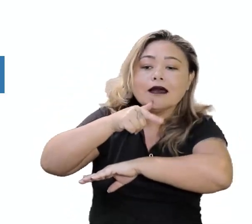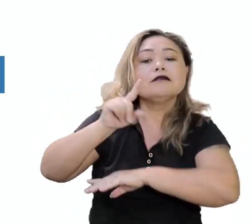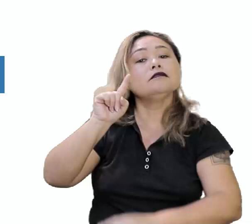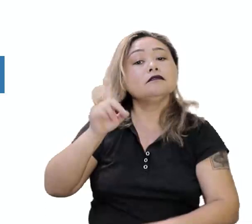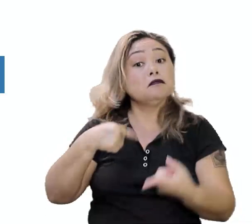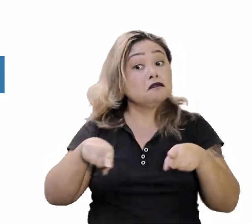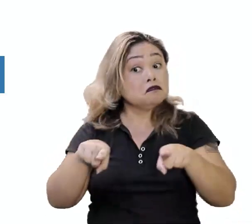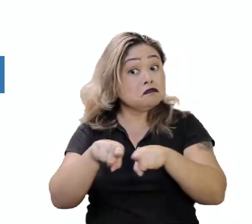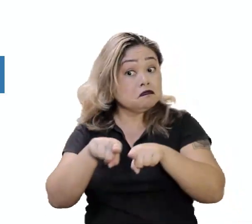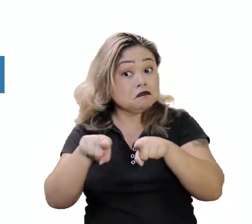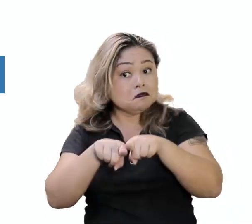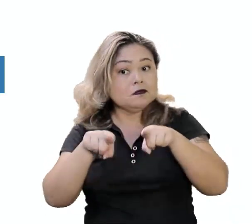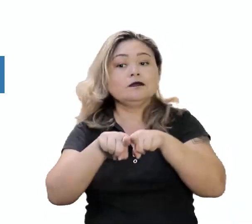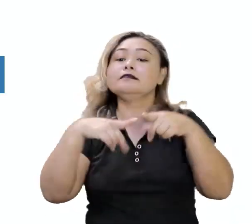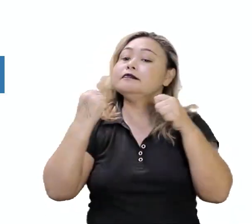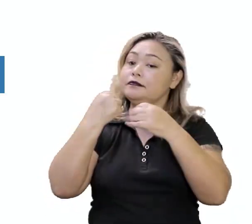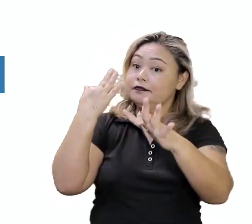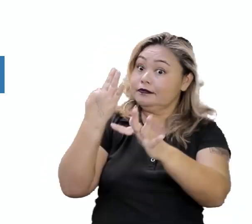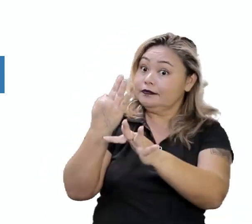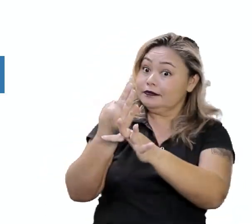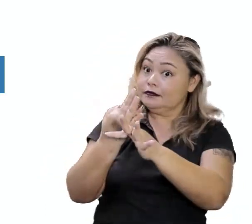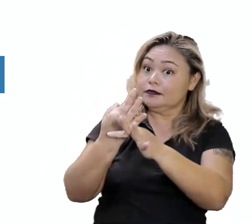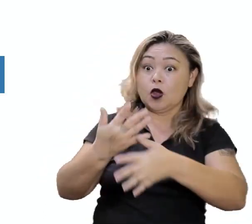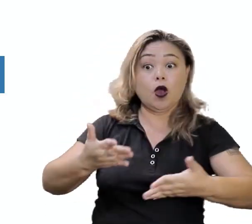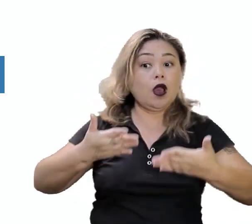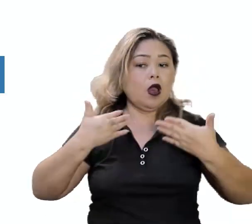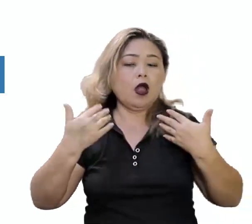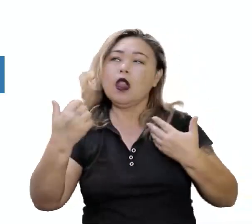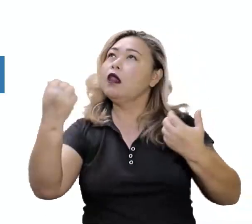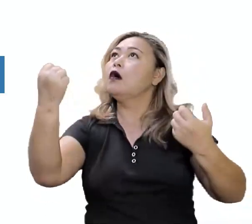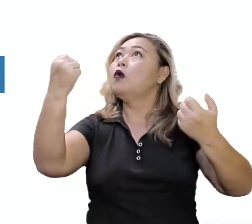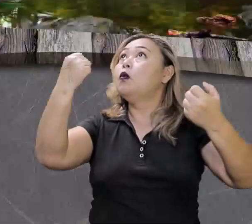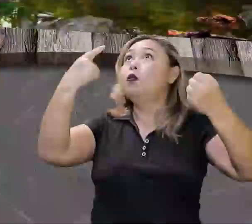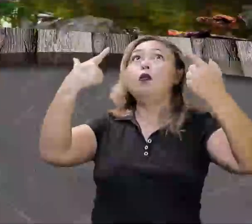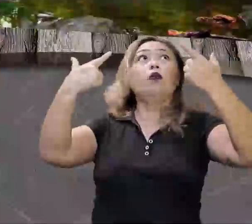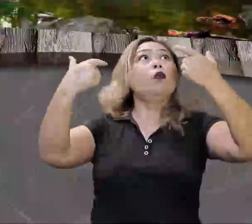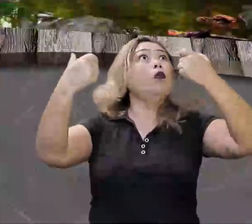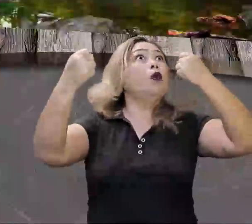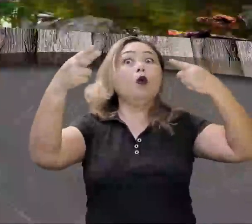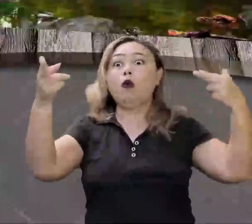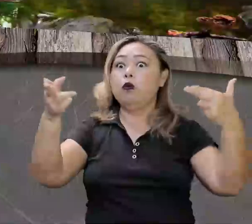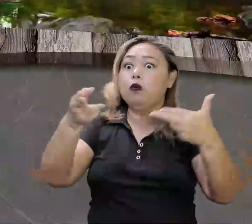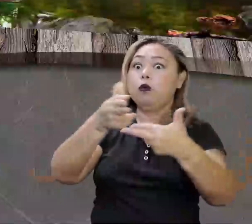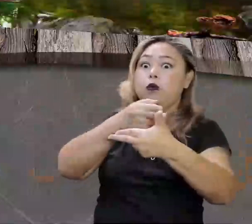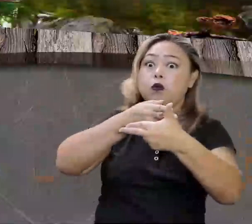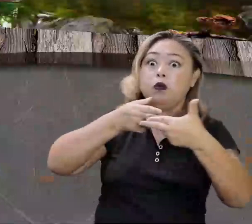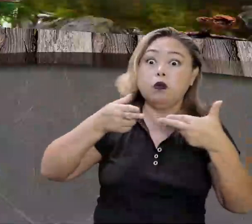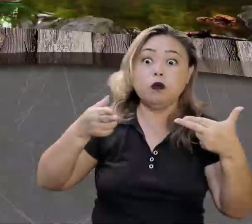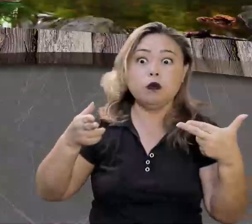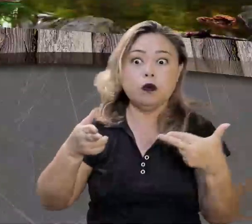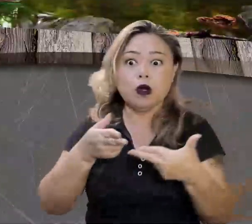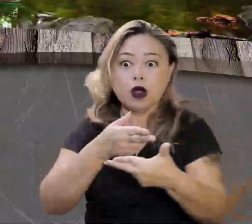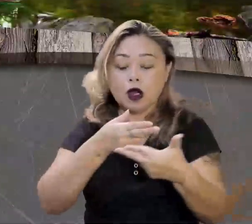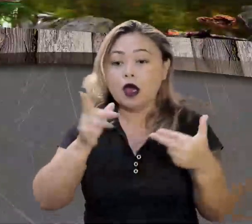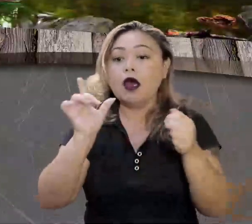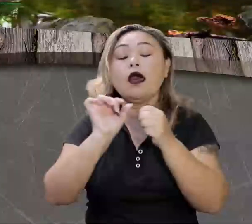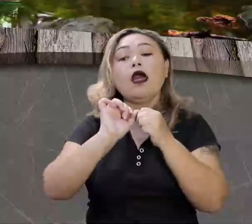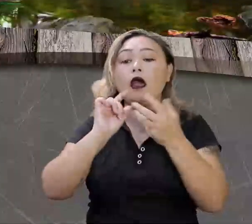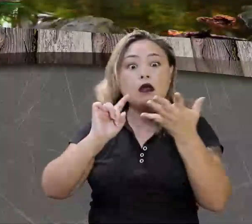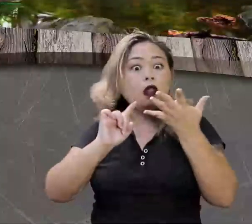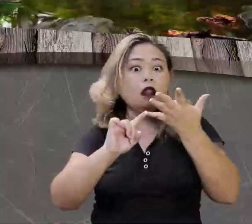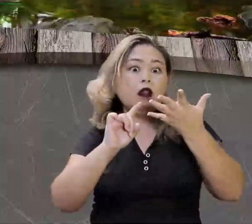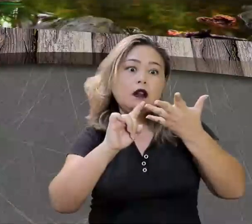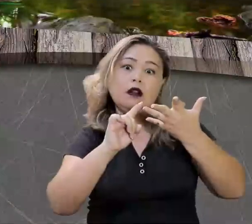também todos os elementos físicos, o calor, a luminosidade, o vento, né? Então, todos